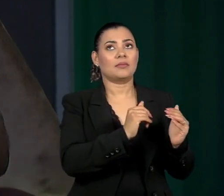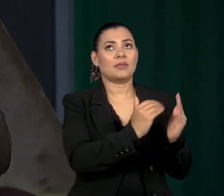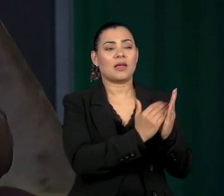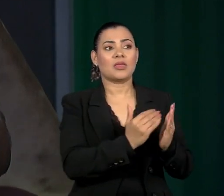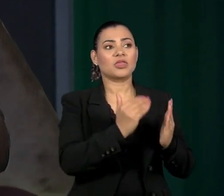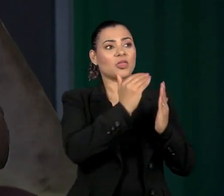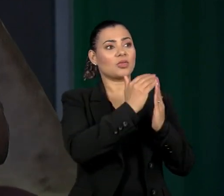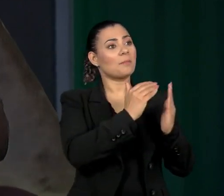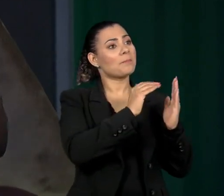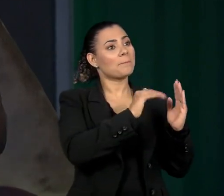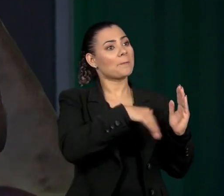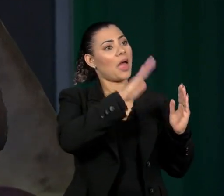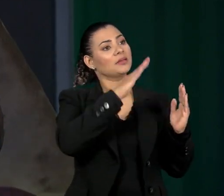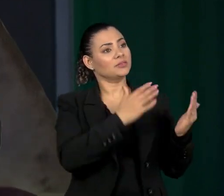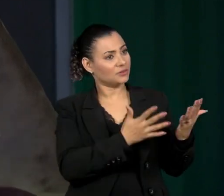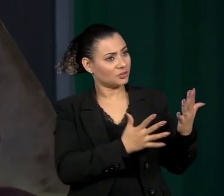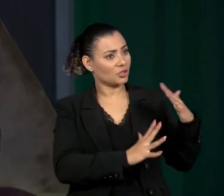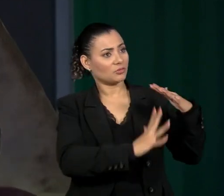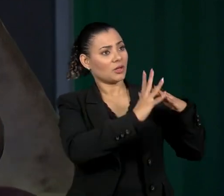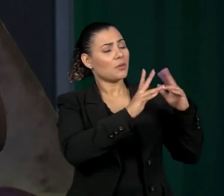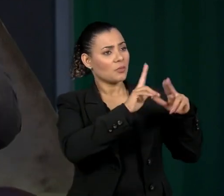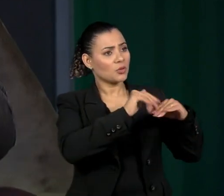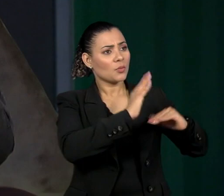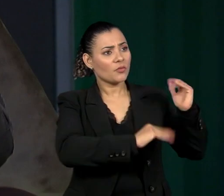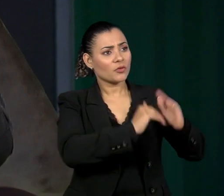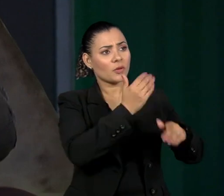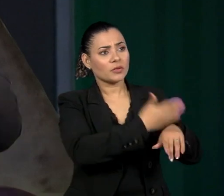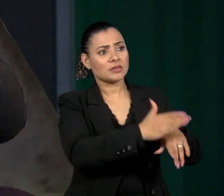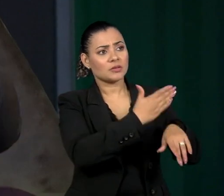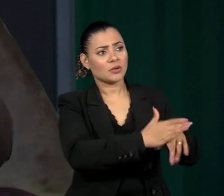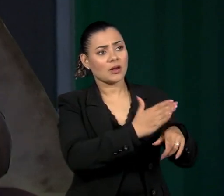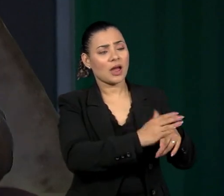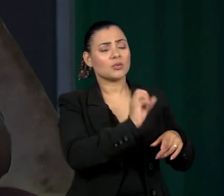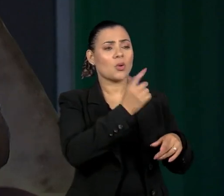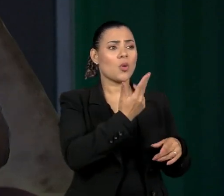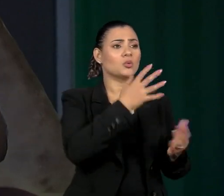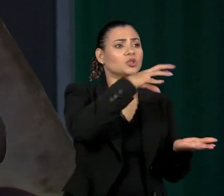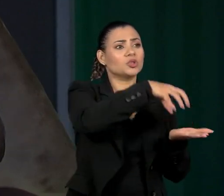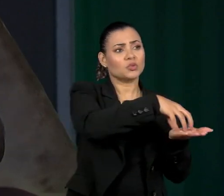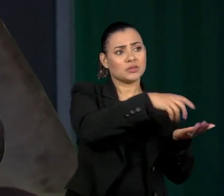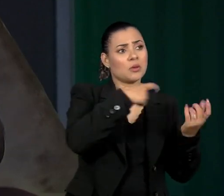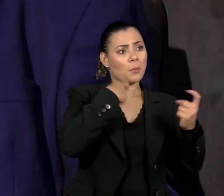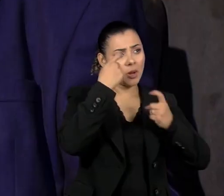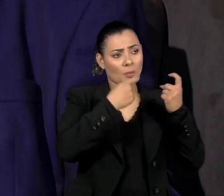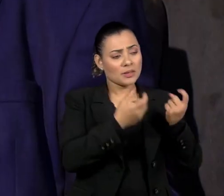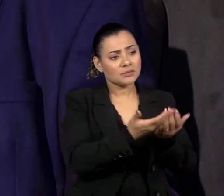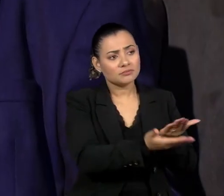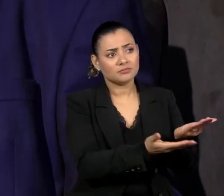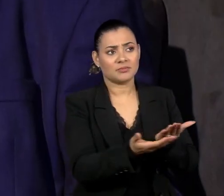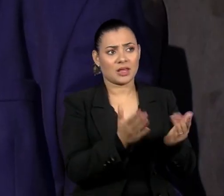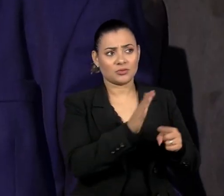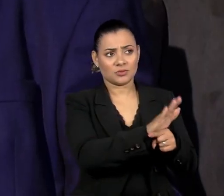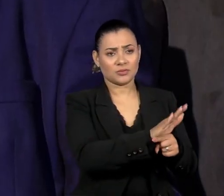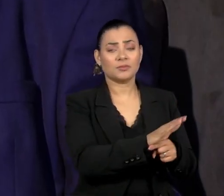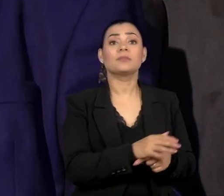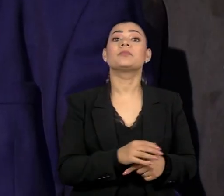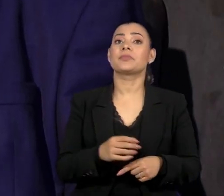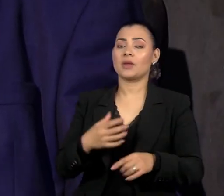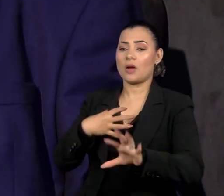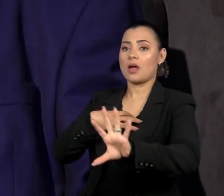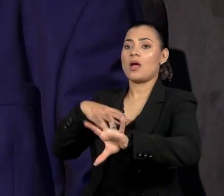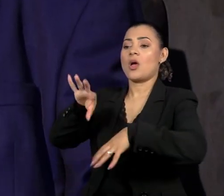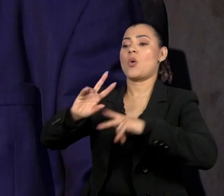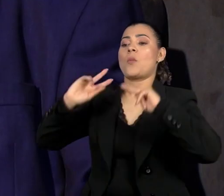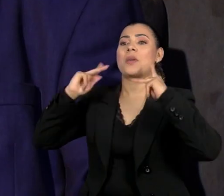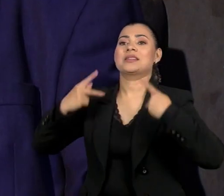o profissional está sendo treinado, ou a instituição está tendo essa preocupação? A questão da humanização da saúde é